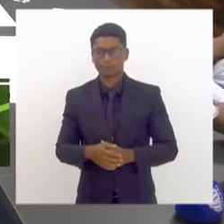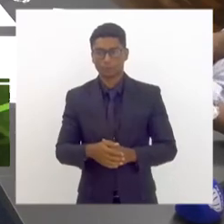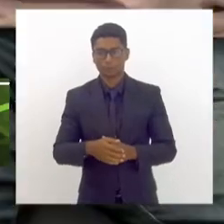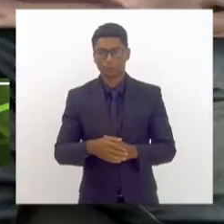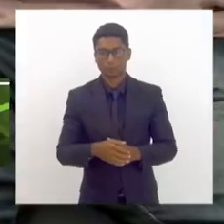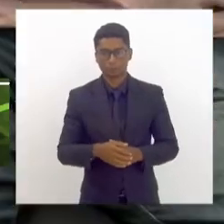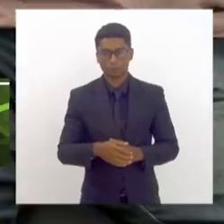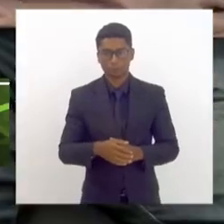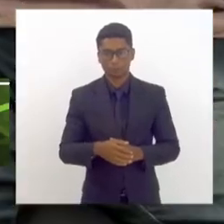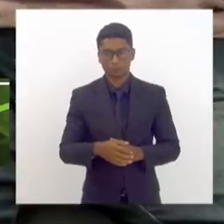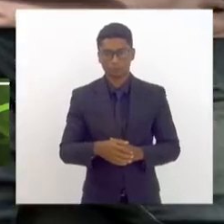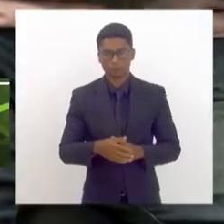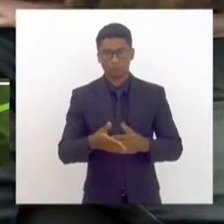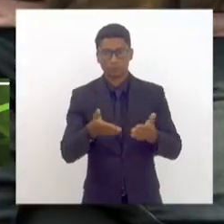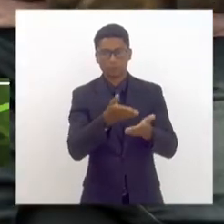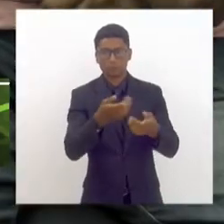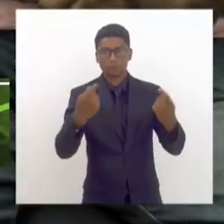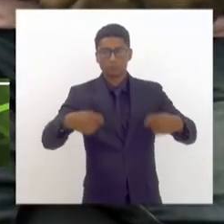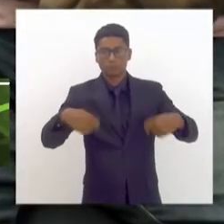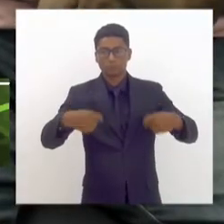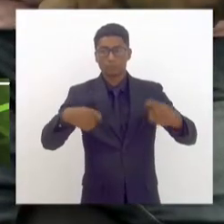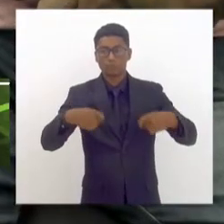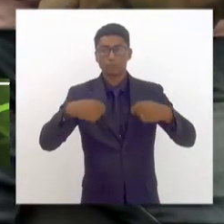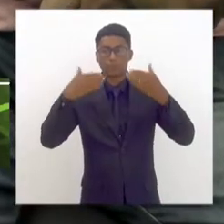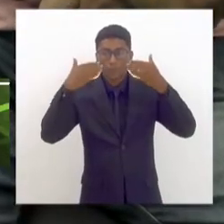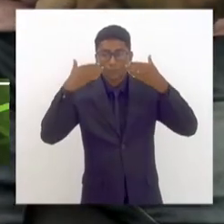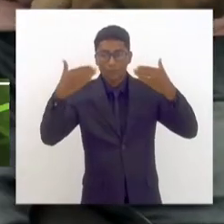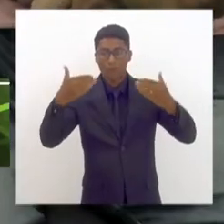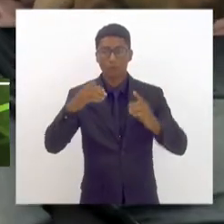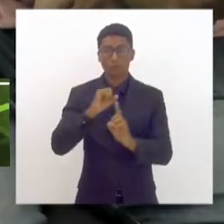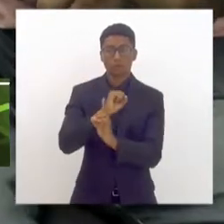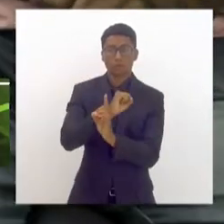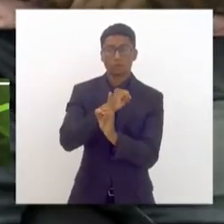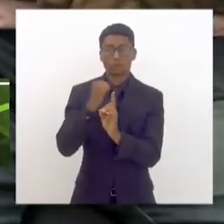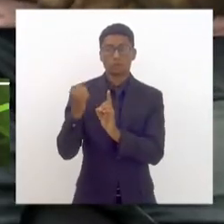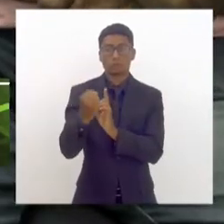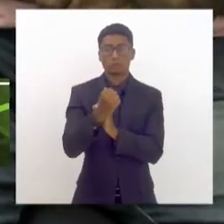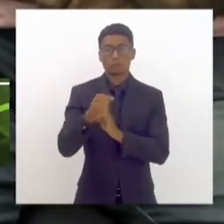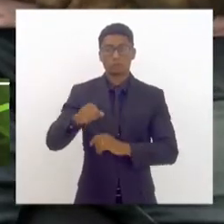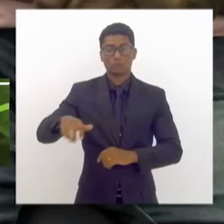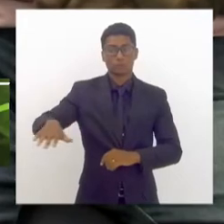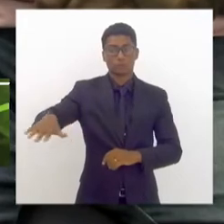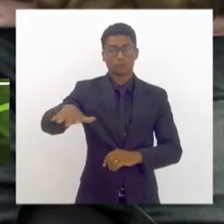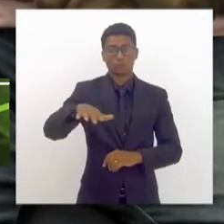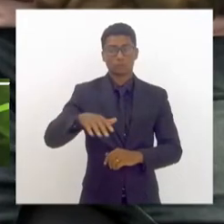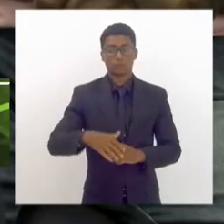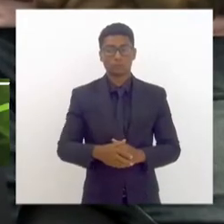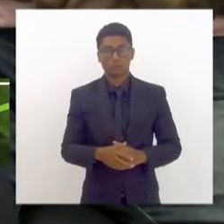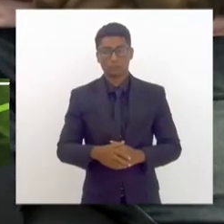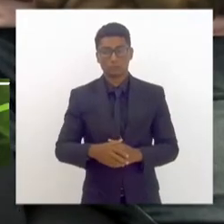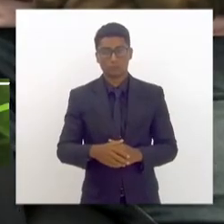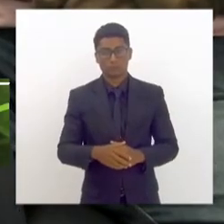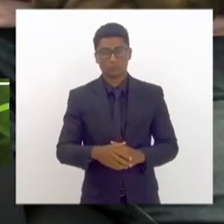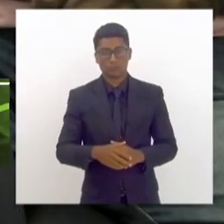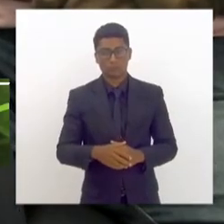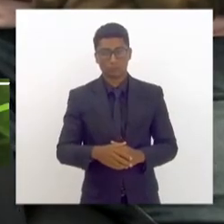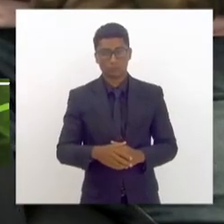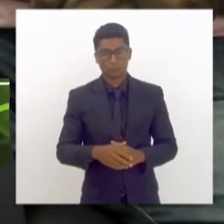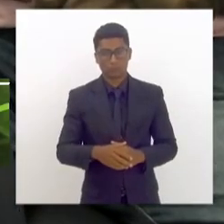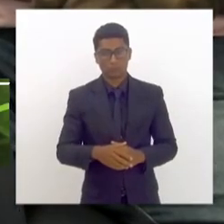necessita mostrar, dar uma satisfação à sociedade do que ele preserva para a